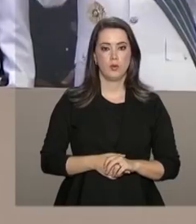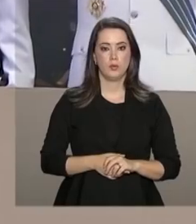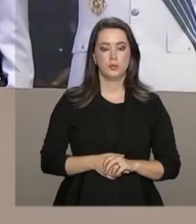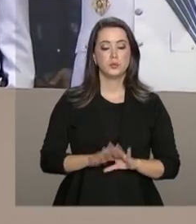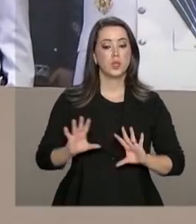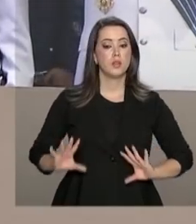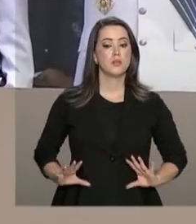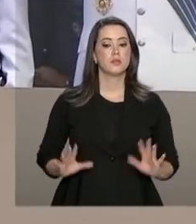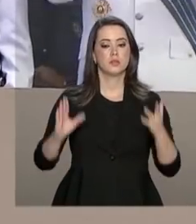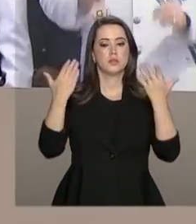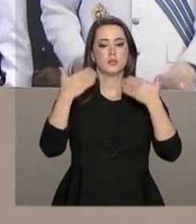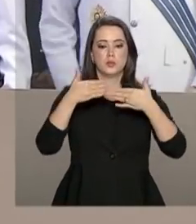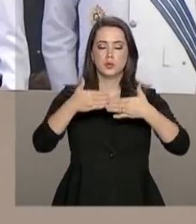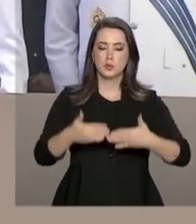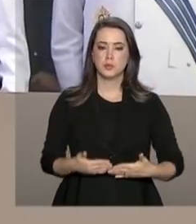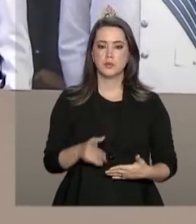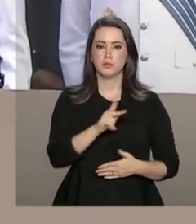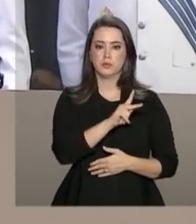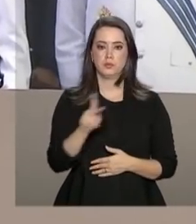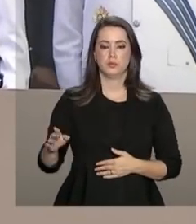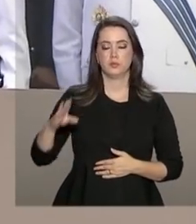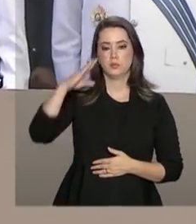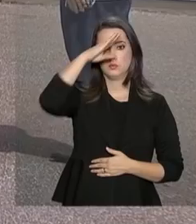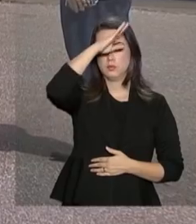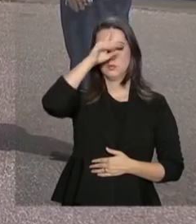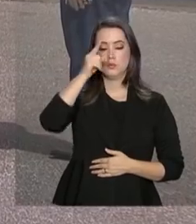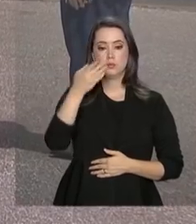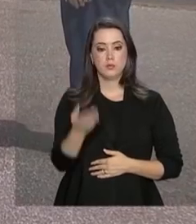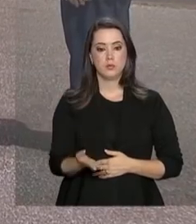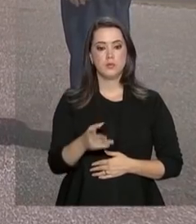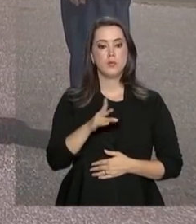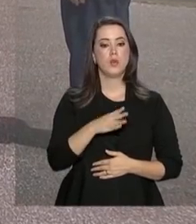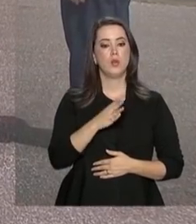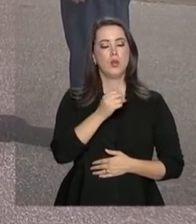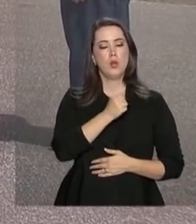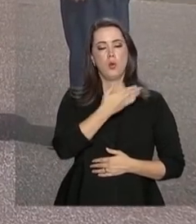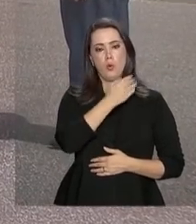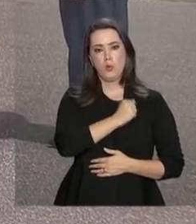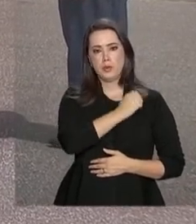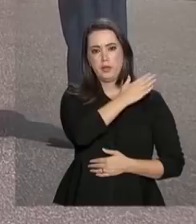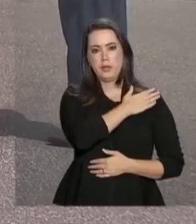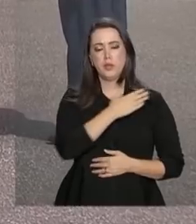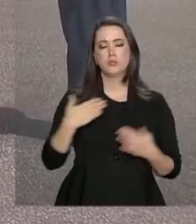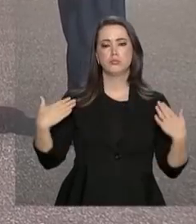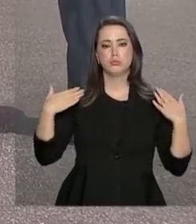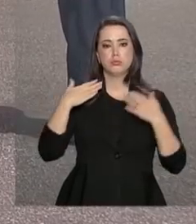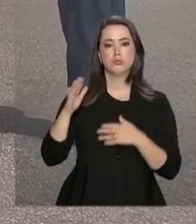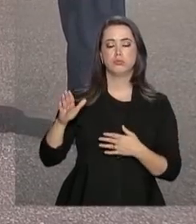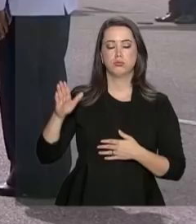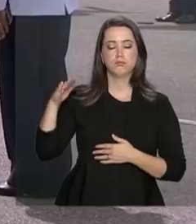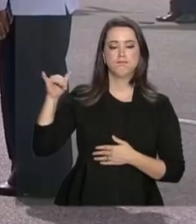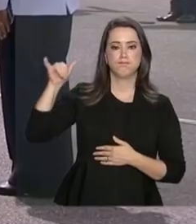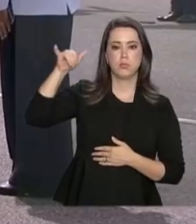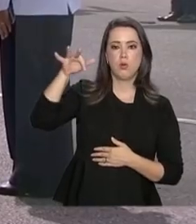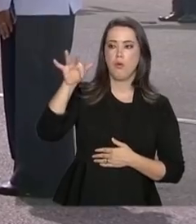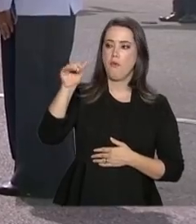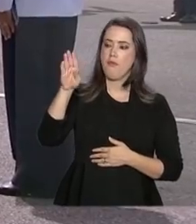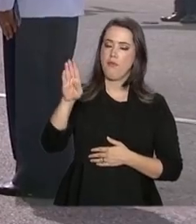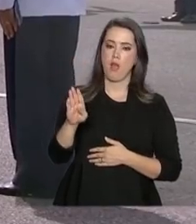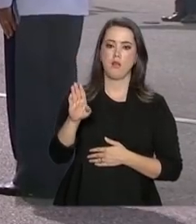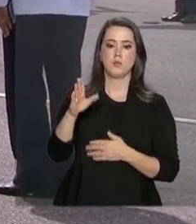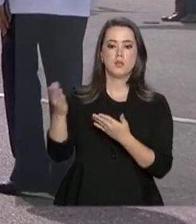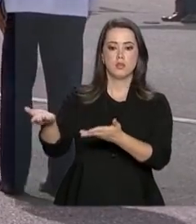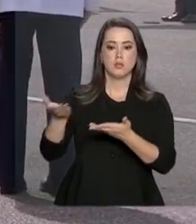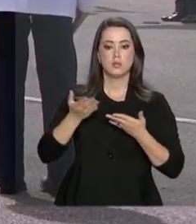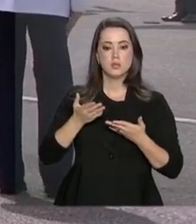cerimônia que contou com a presença do presidente Jair bolsonaro o Tenente Brigadeiro do Ar Antônio Carlos Moret bermudes recebeu o cargo